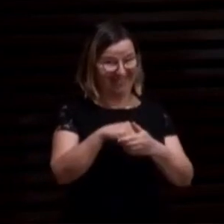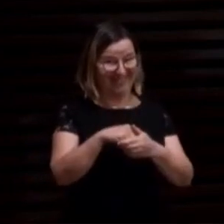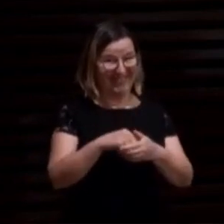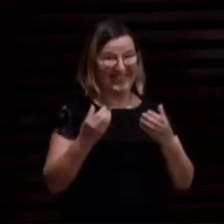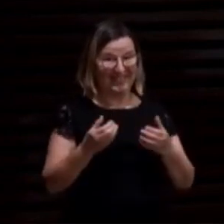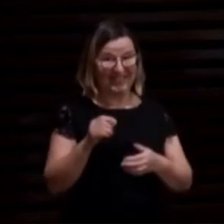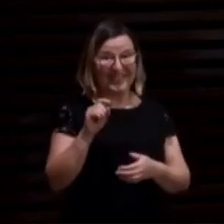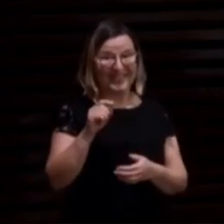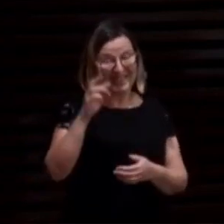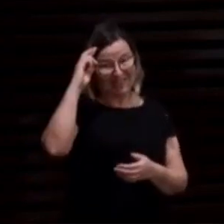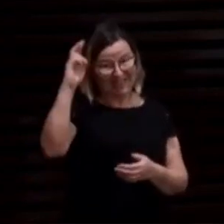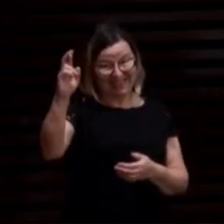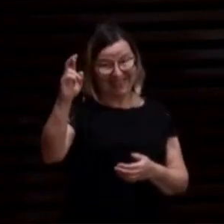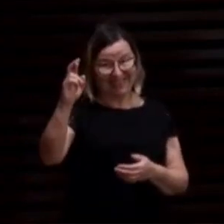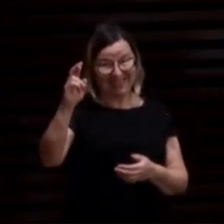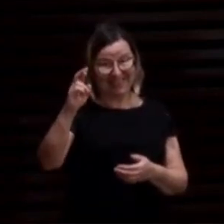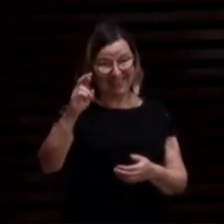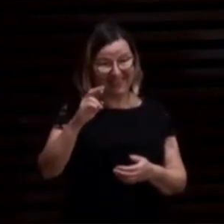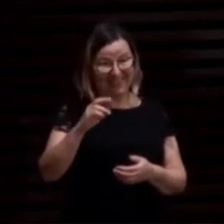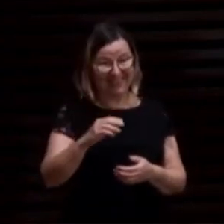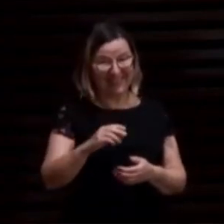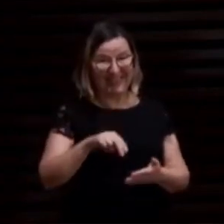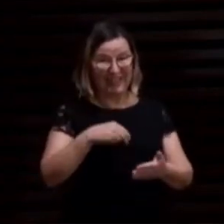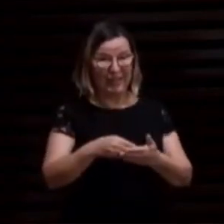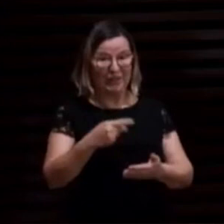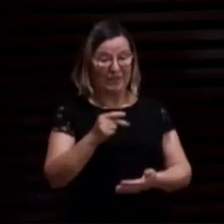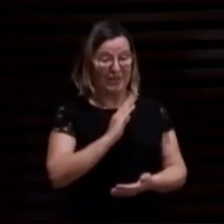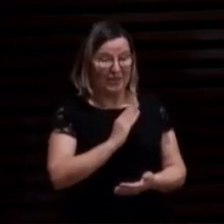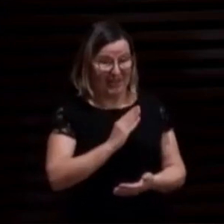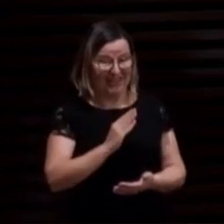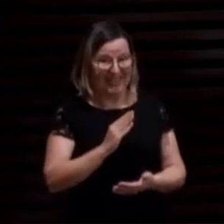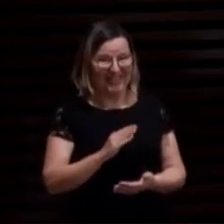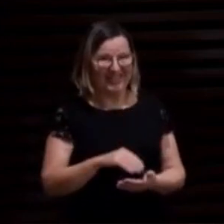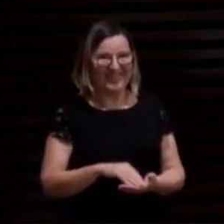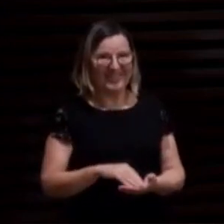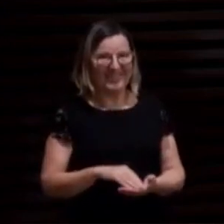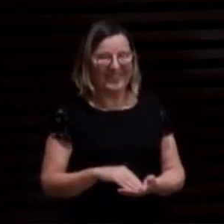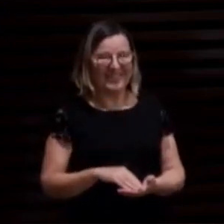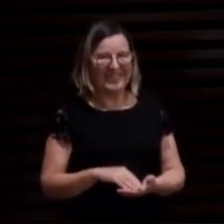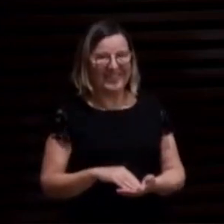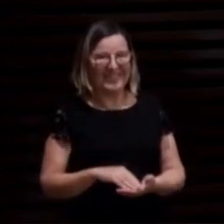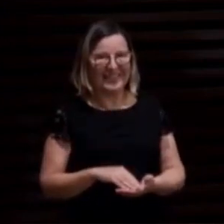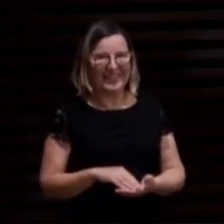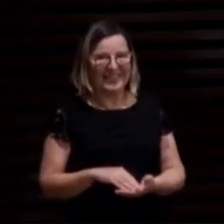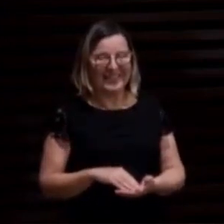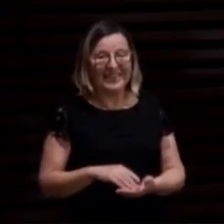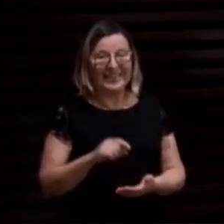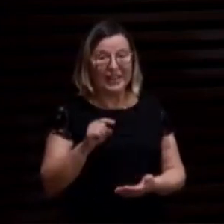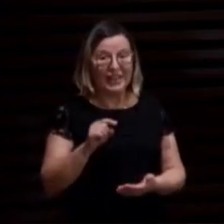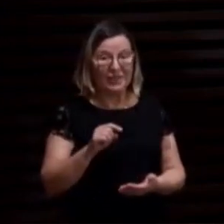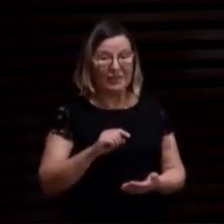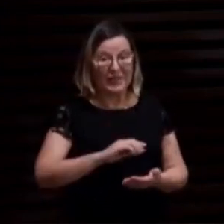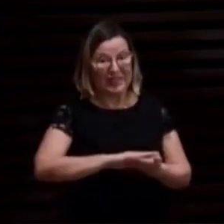com você. E que não sobre nada em você, senão o eu sou em você. Para que você